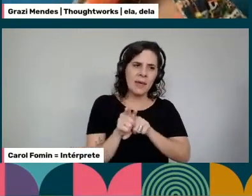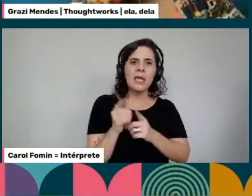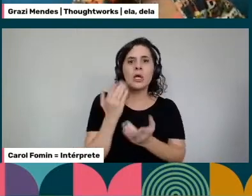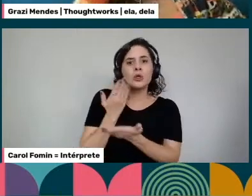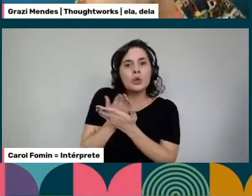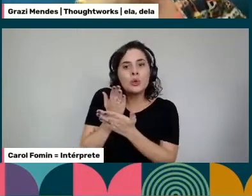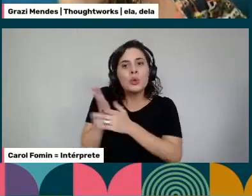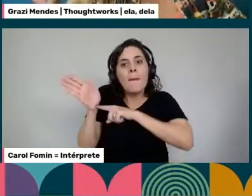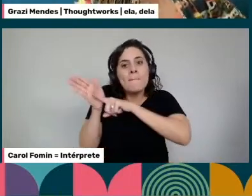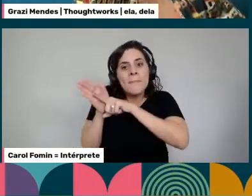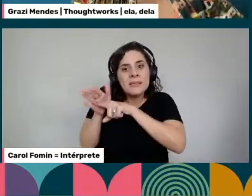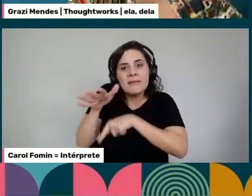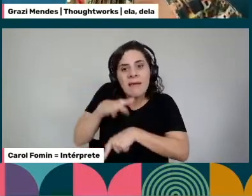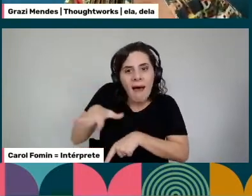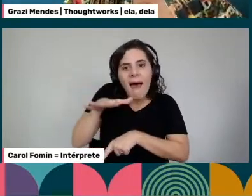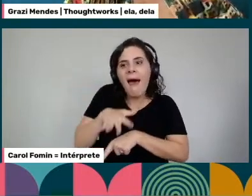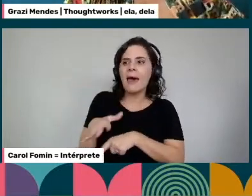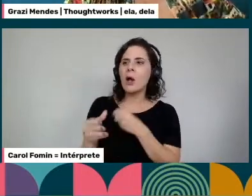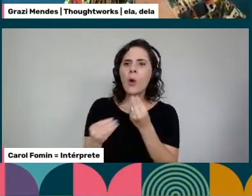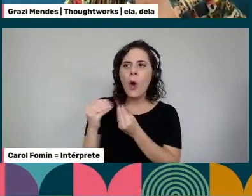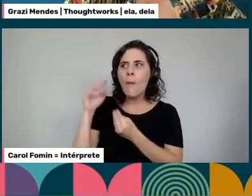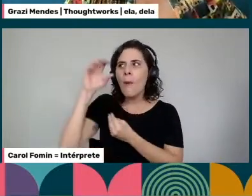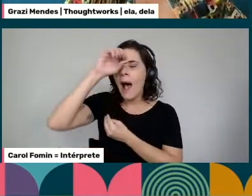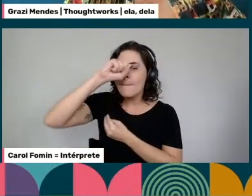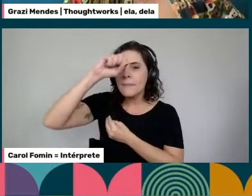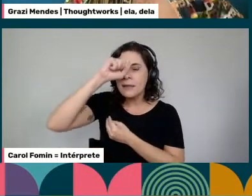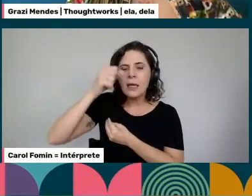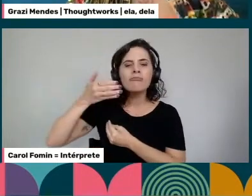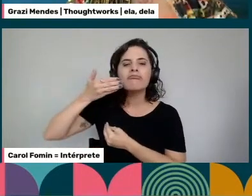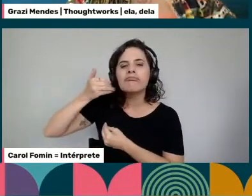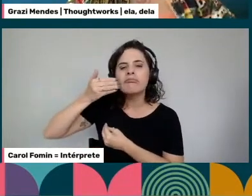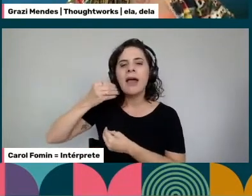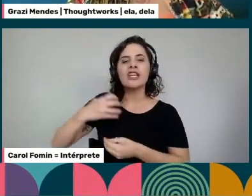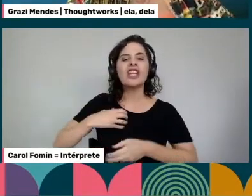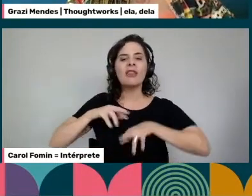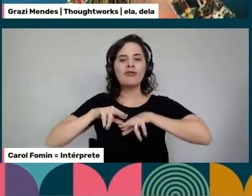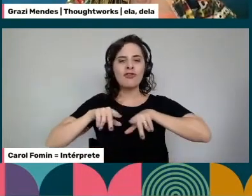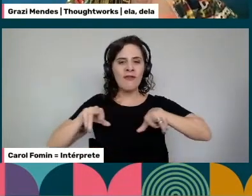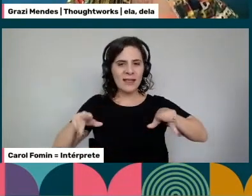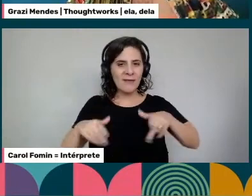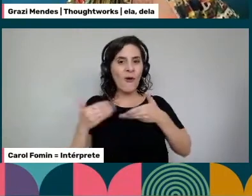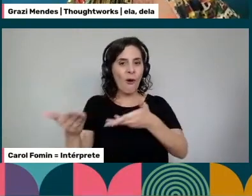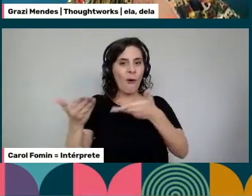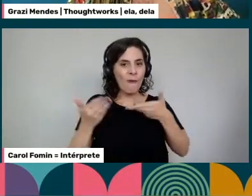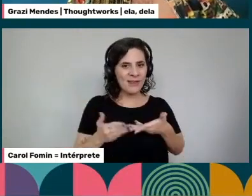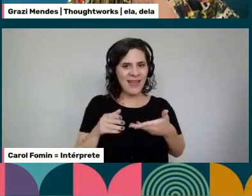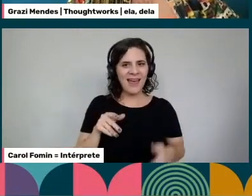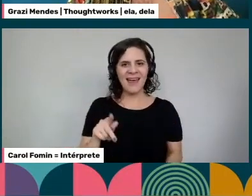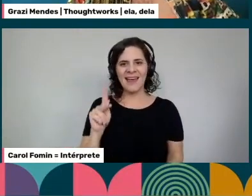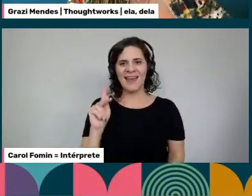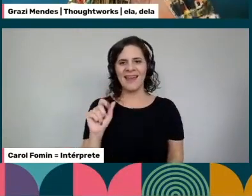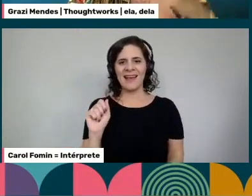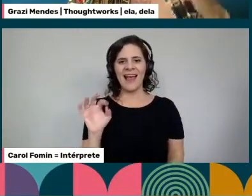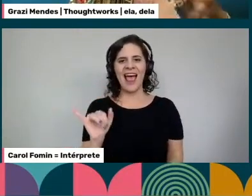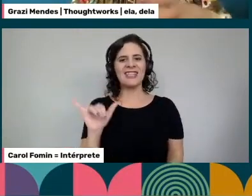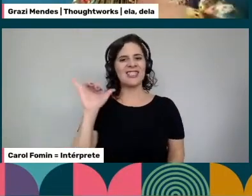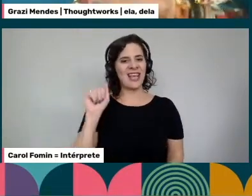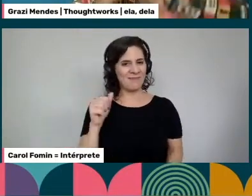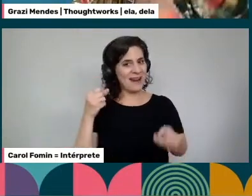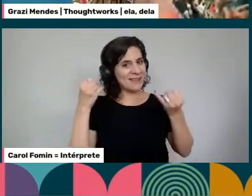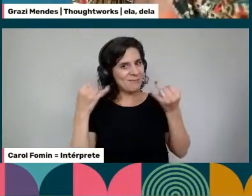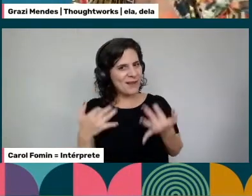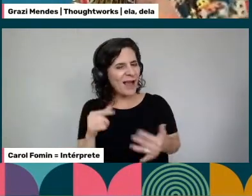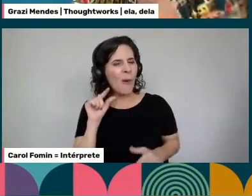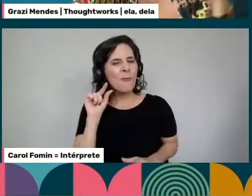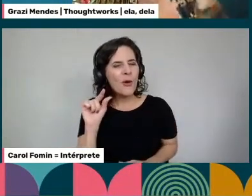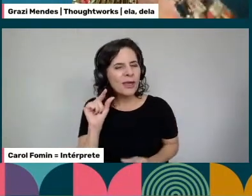gente aprender, formas diferentes da gente aprender, e eu vou te chamar, Kátia, para poder falar um pouquinho também, né,